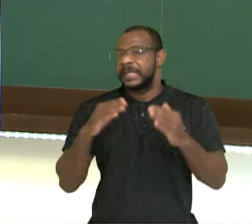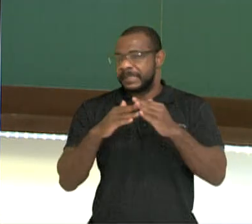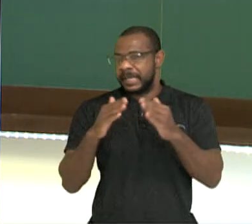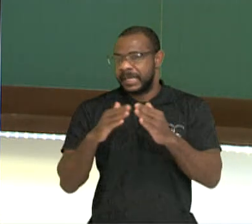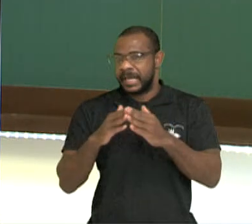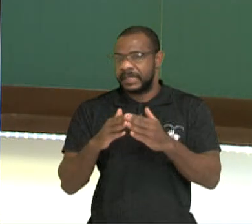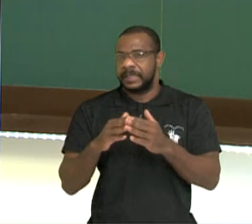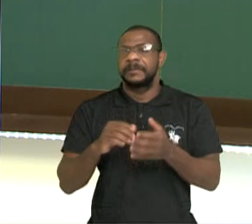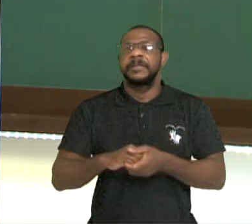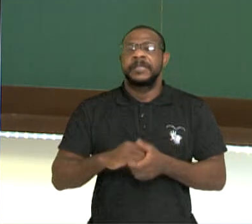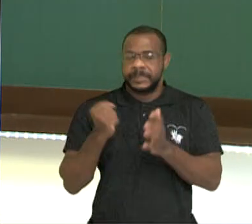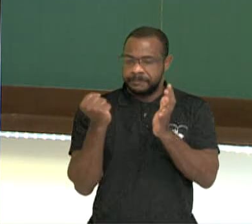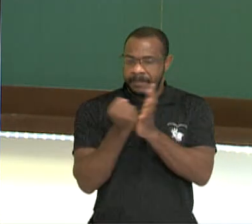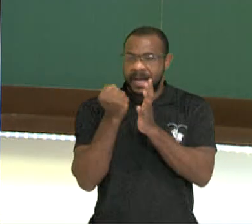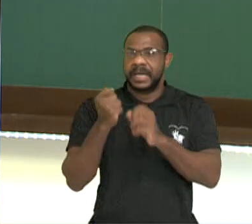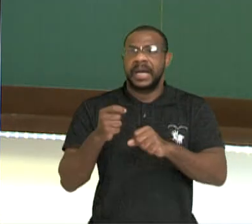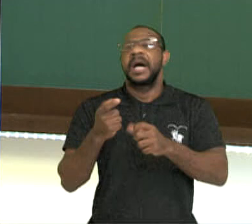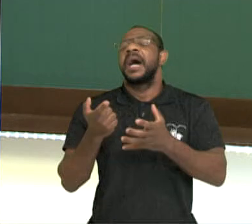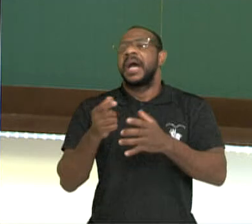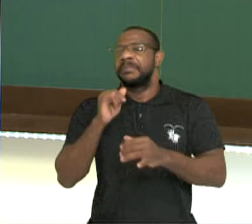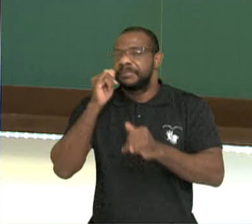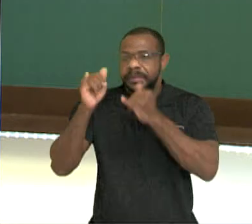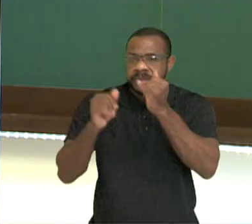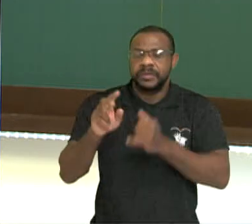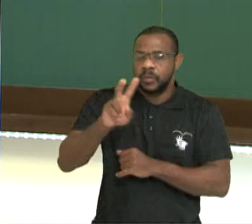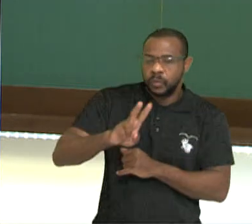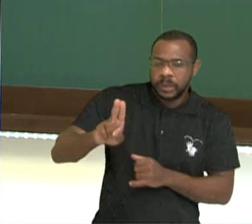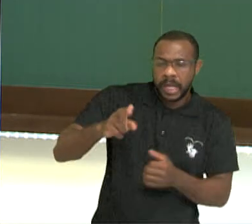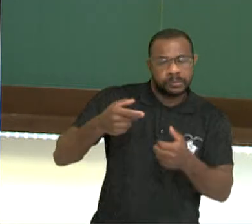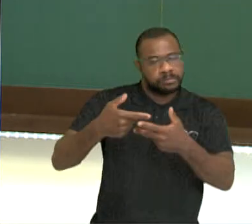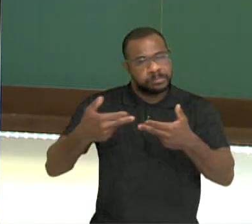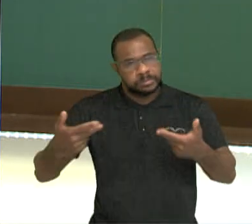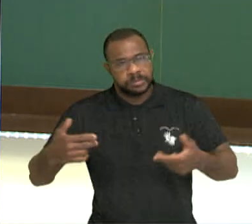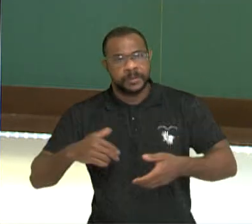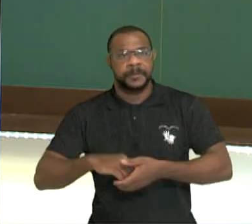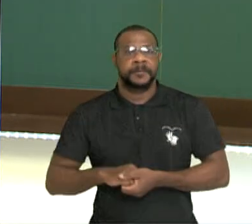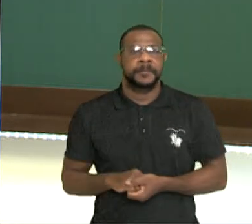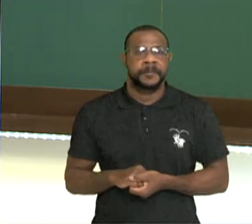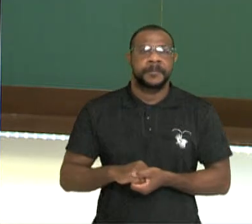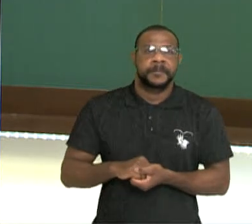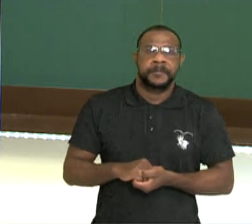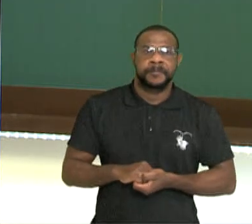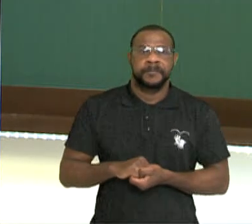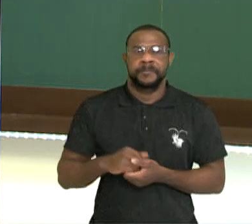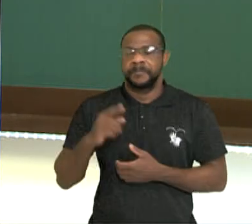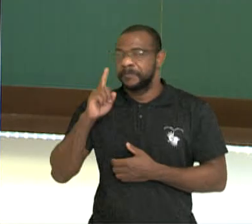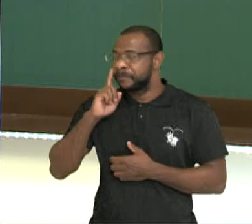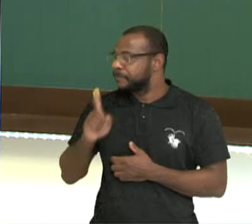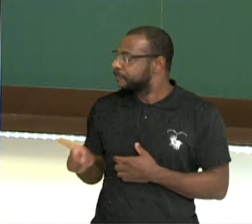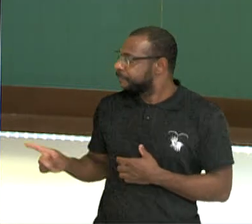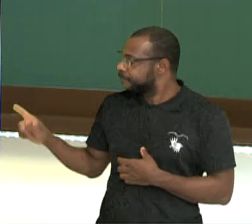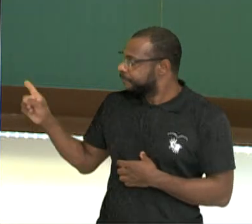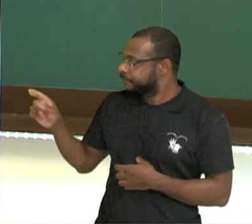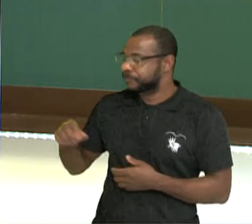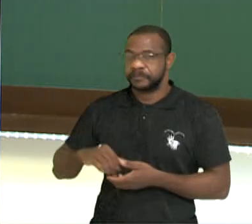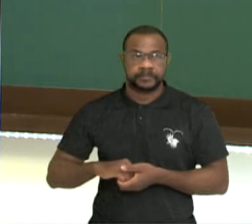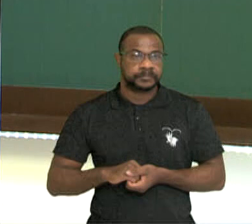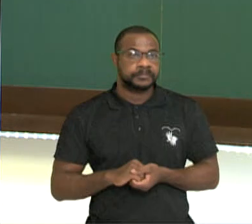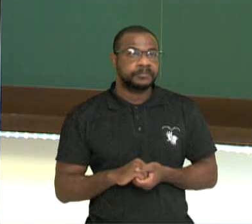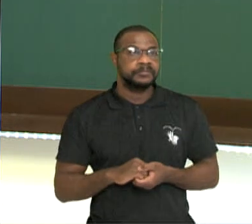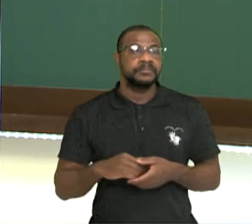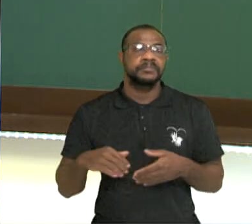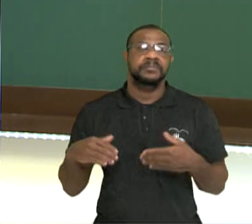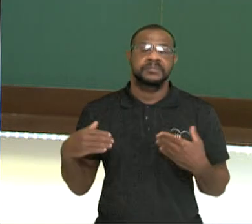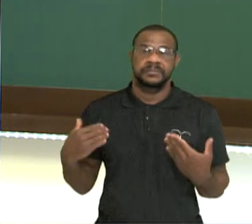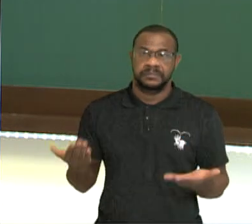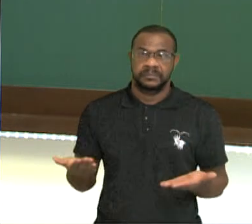municípios em função de algumas características de localização, principalmente alguns municípios que estão em divisa com outros estados, São